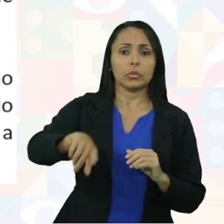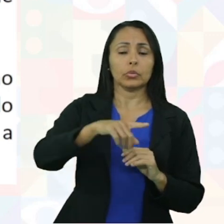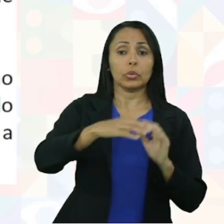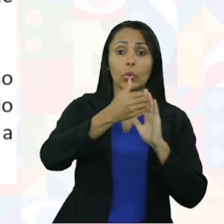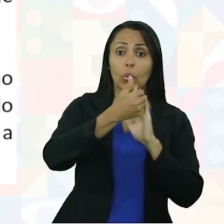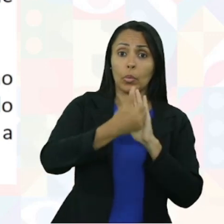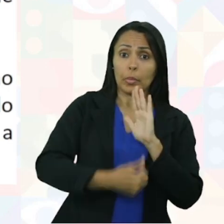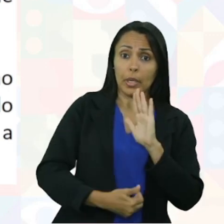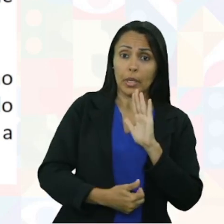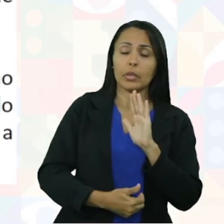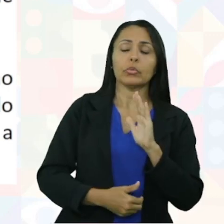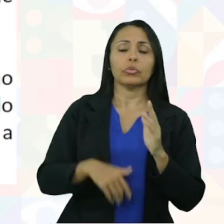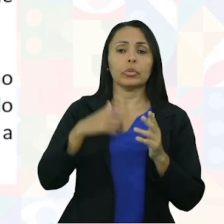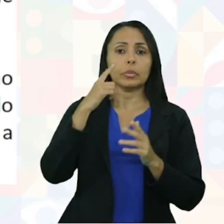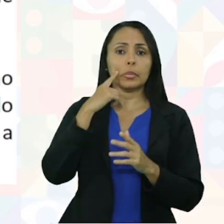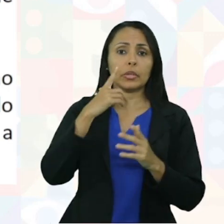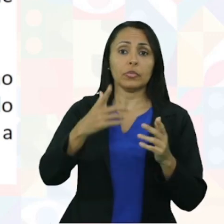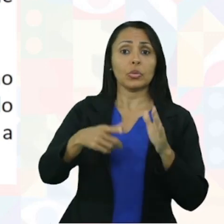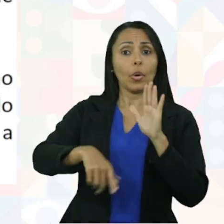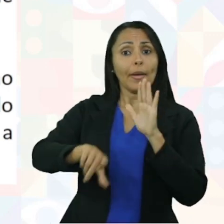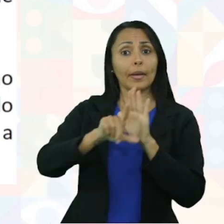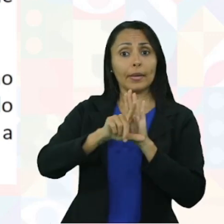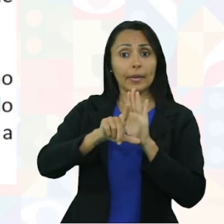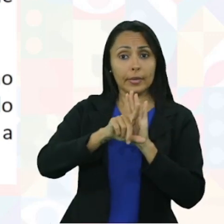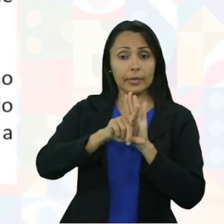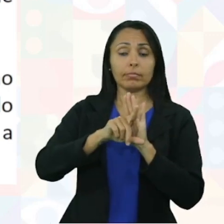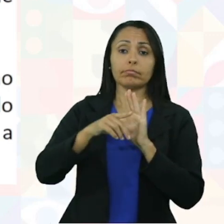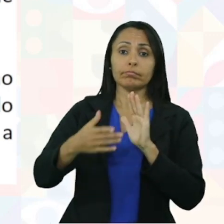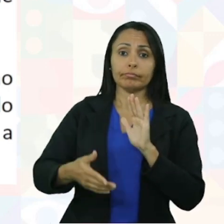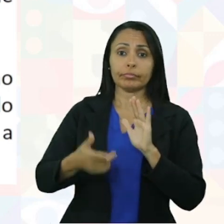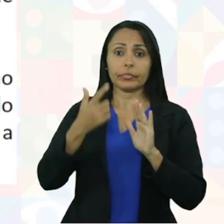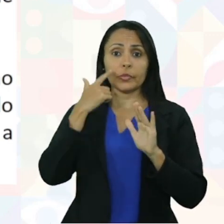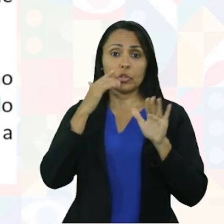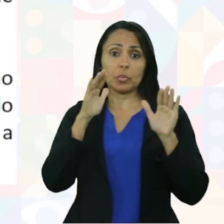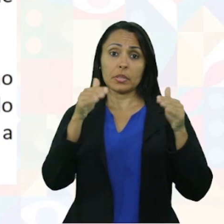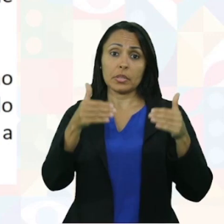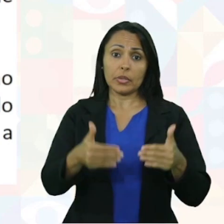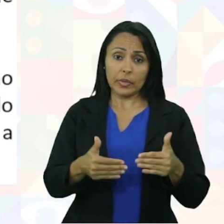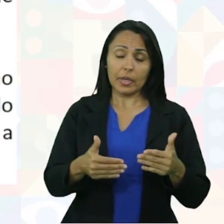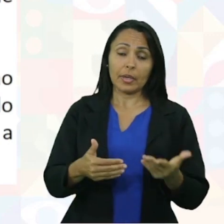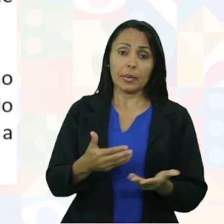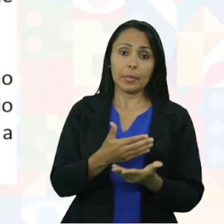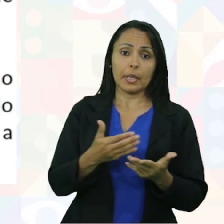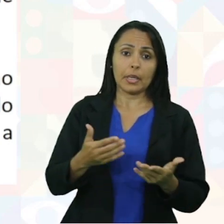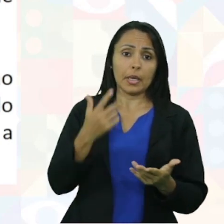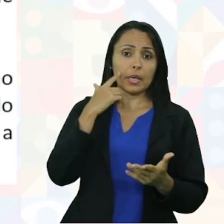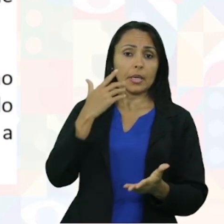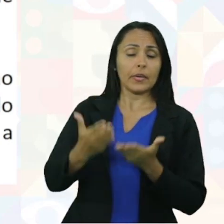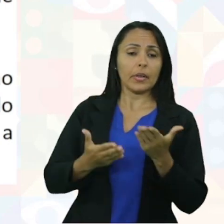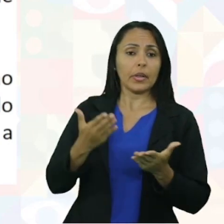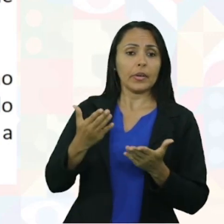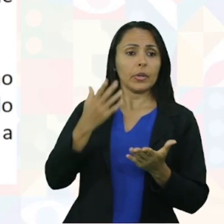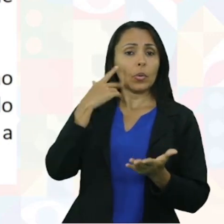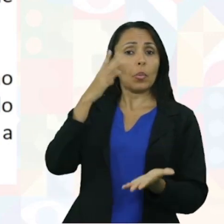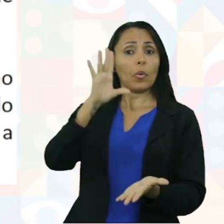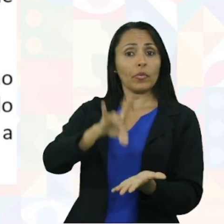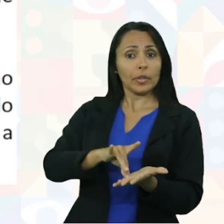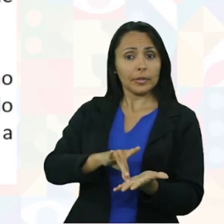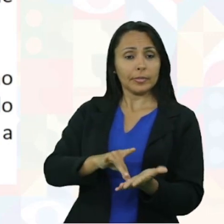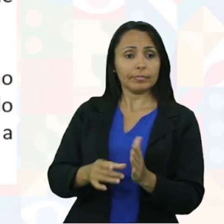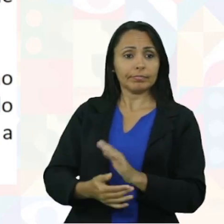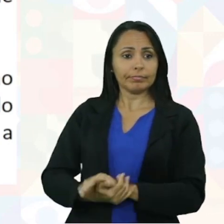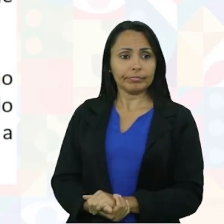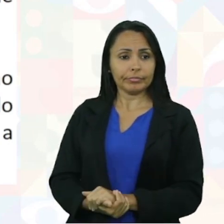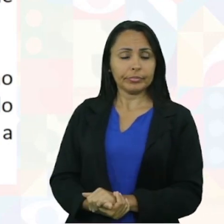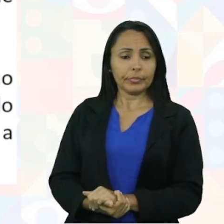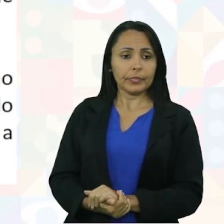documentos legais previstos em lei específica para servir como comprovante. Então, quando